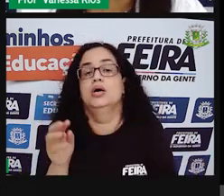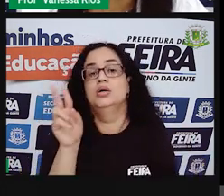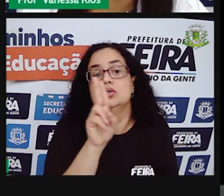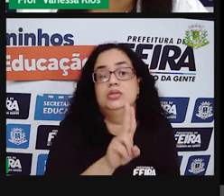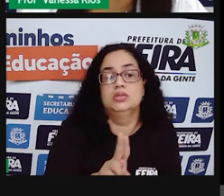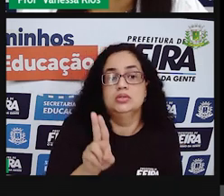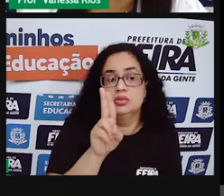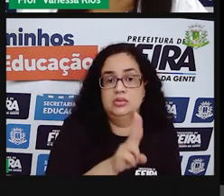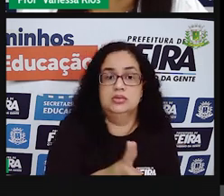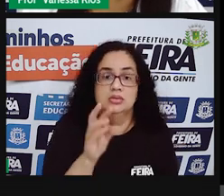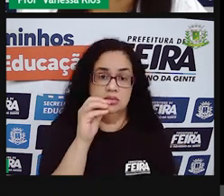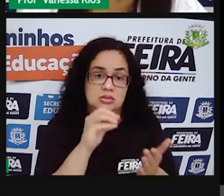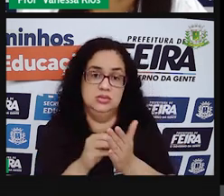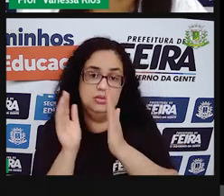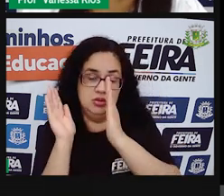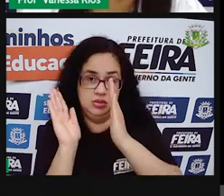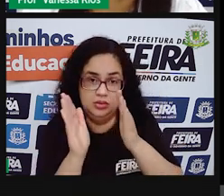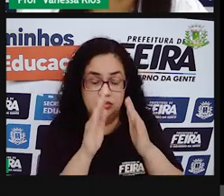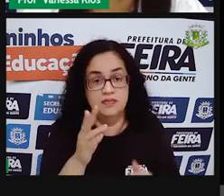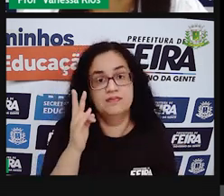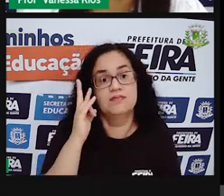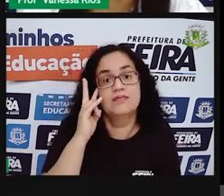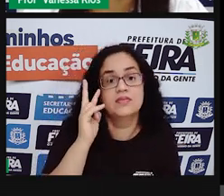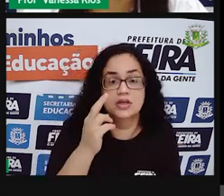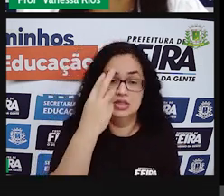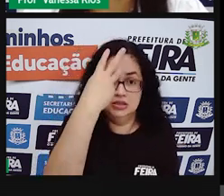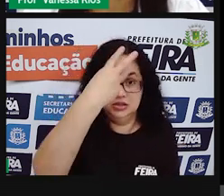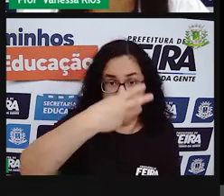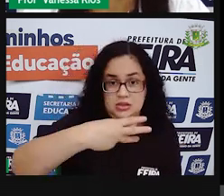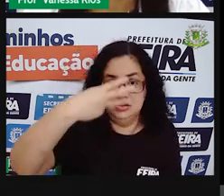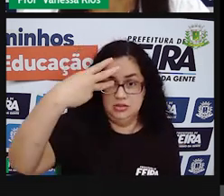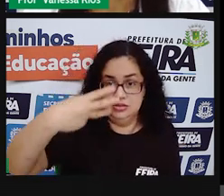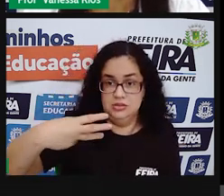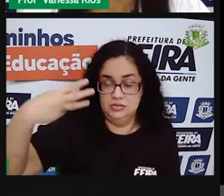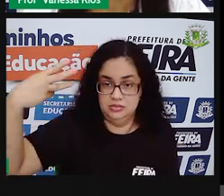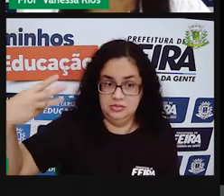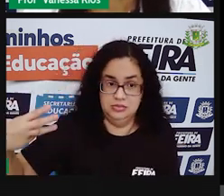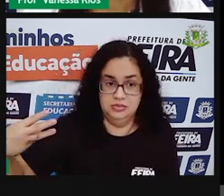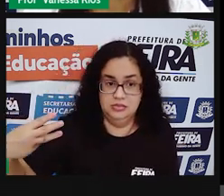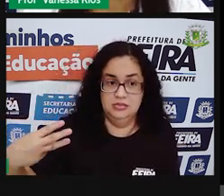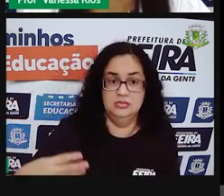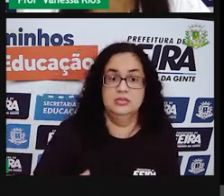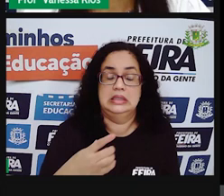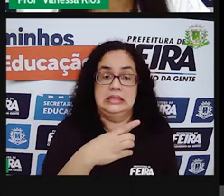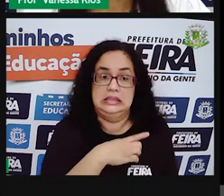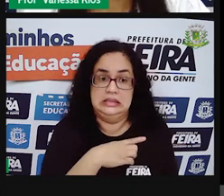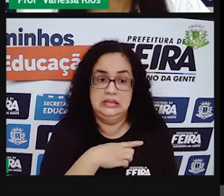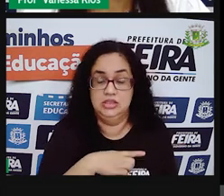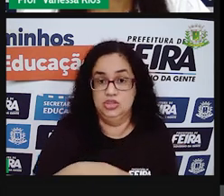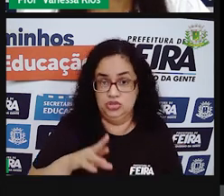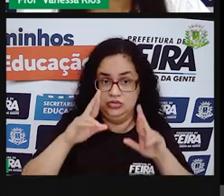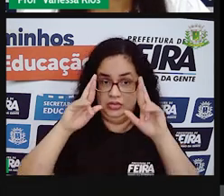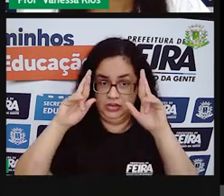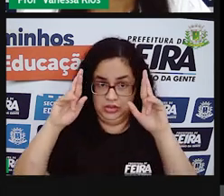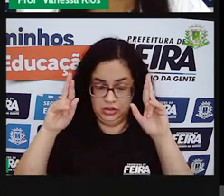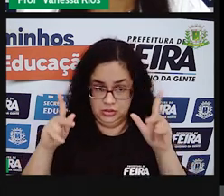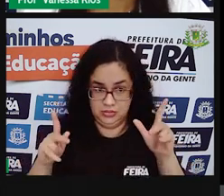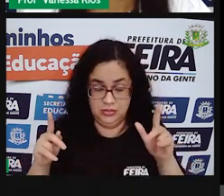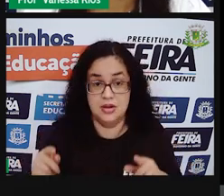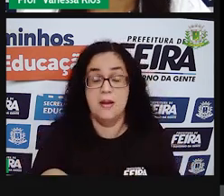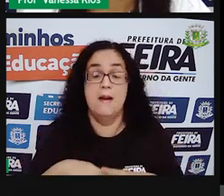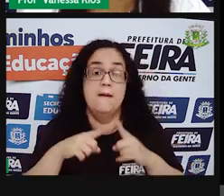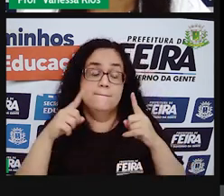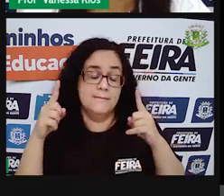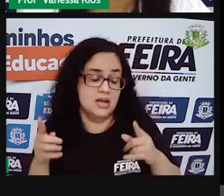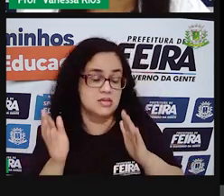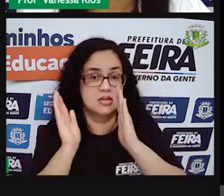para completar essas sequências. A gente vê aí três sequências, colocadas em partes diferentes, né? Mas